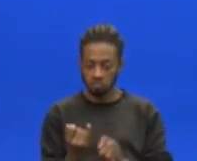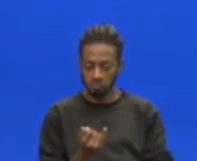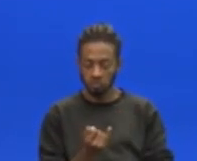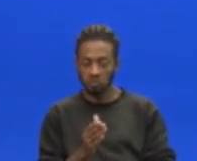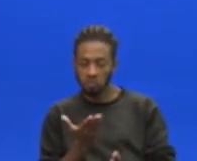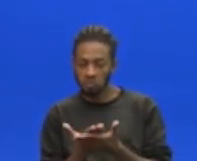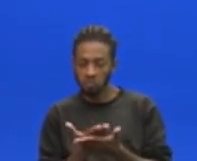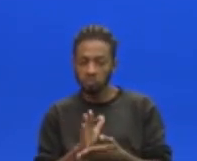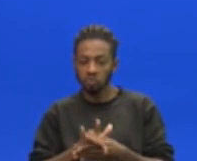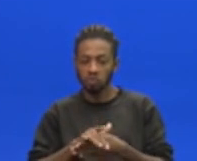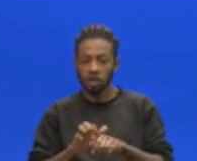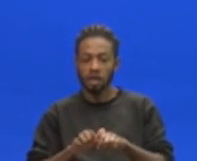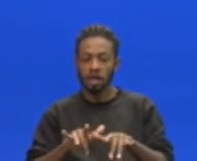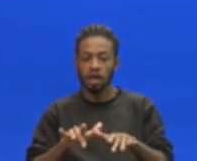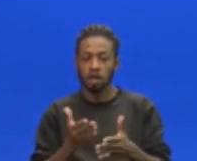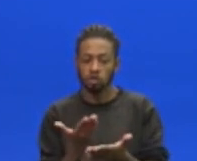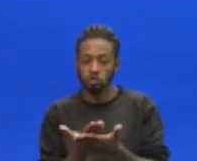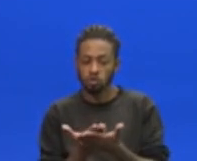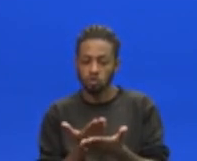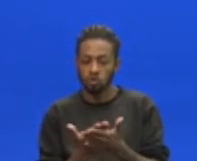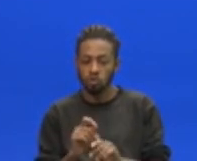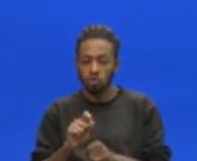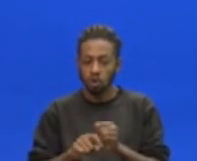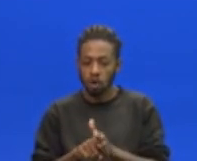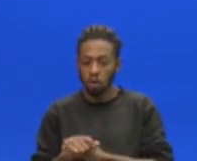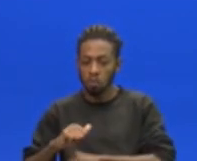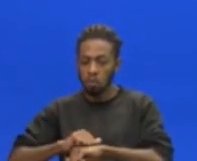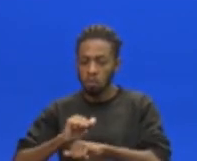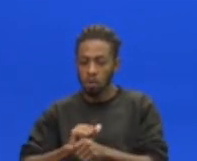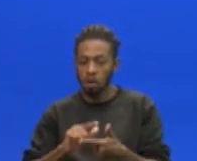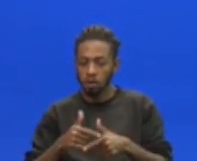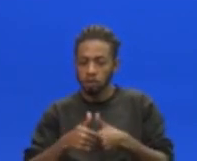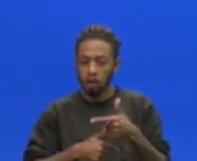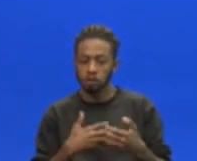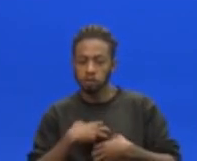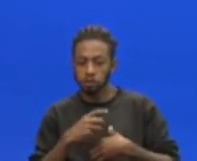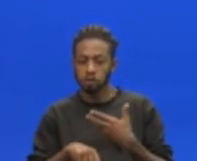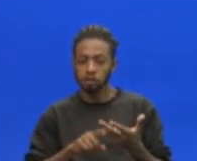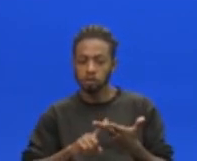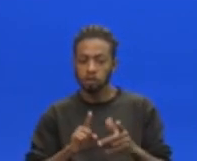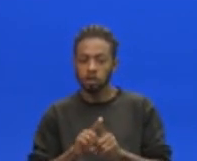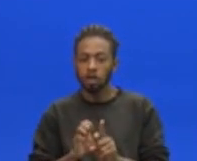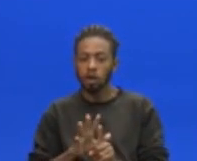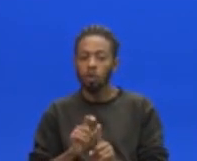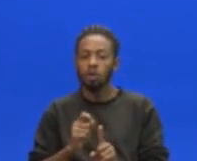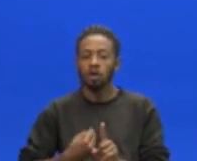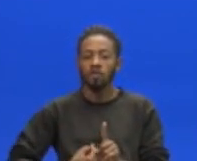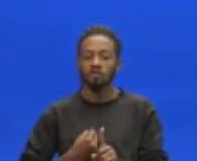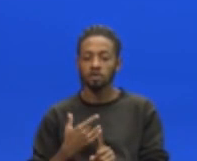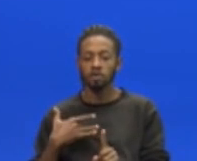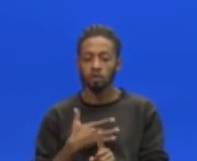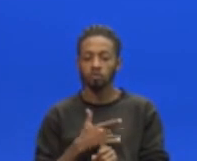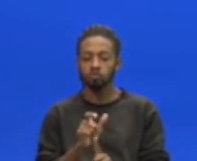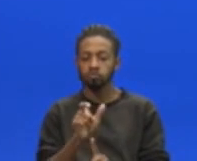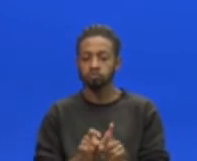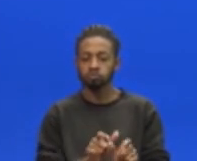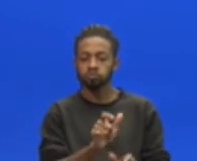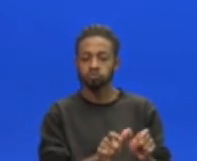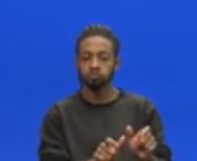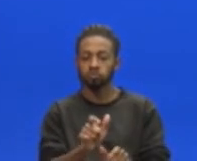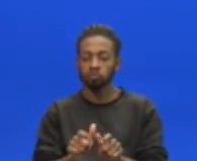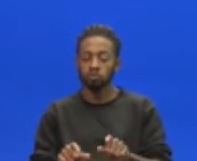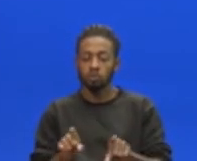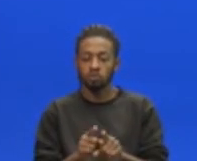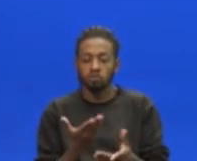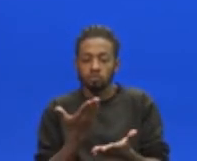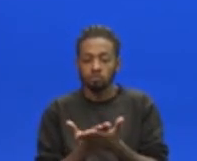investigou a pobreza, as condições de trabalho e a repercussão dessas sobre a saúde da população. Ele faz, na verdade,